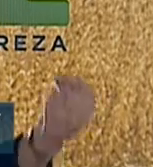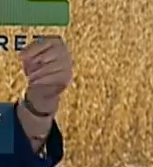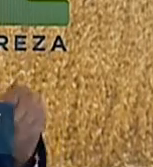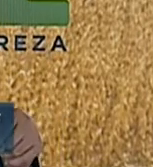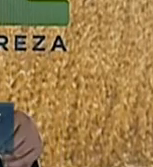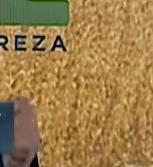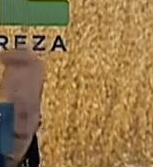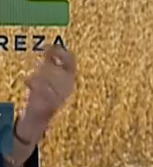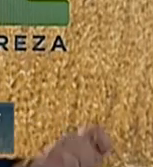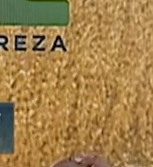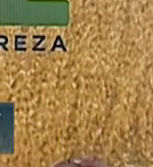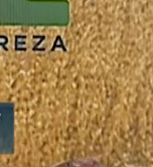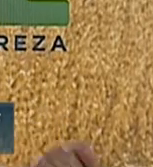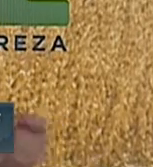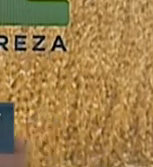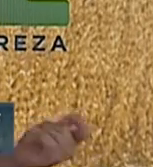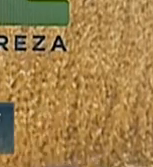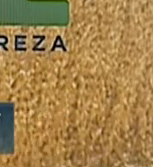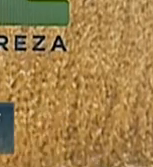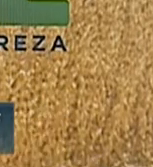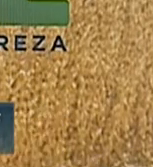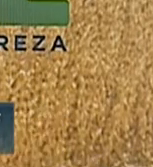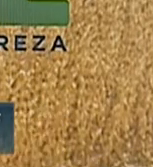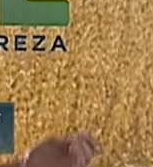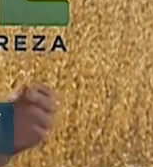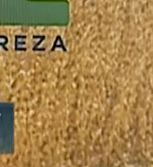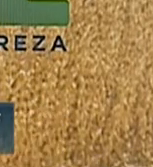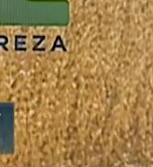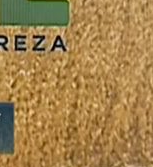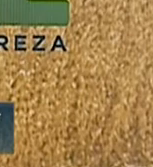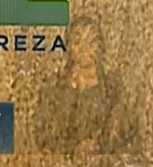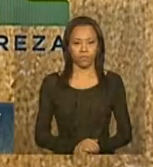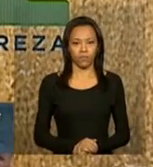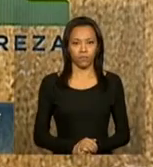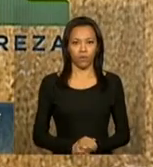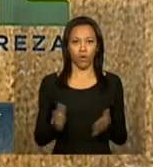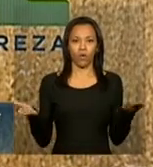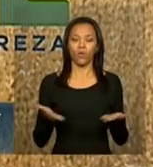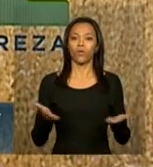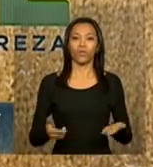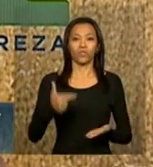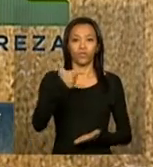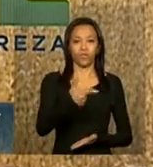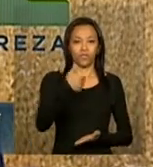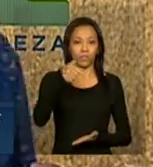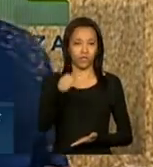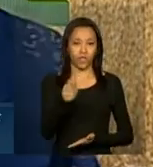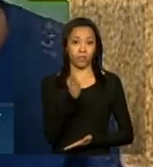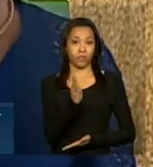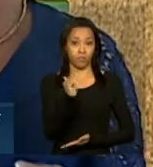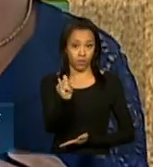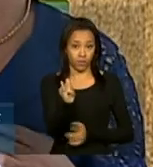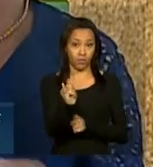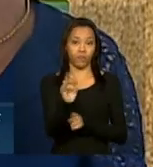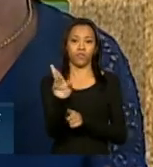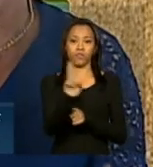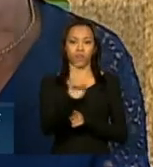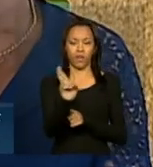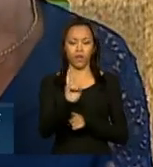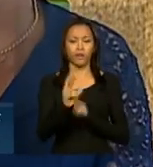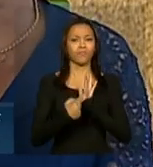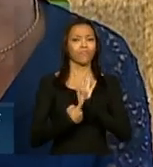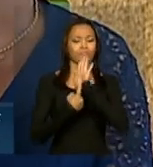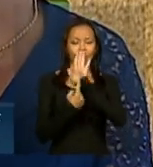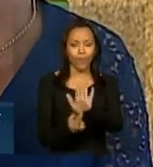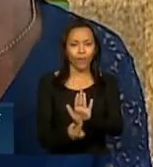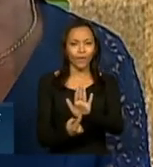quase todo o programa de armazenagem. Hoje, 27 bilhões de reais mostra que